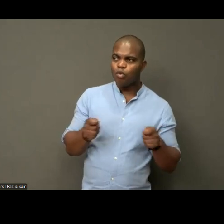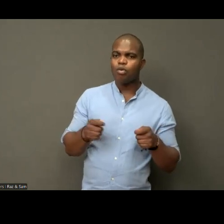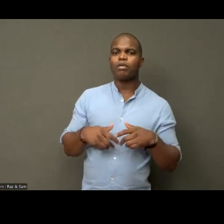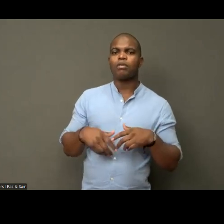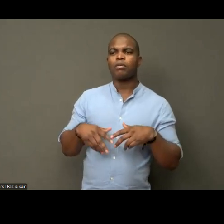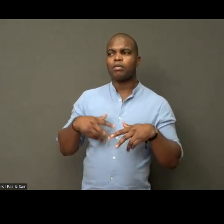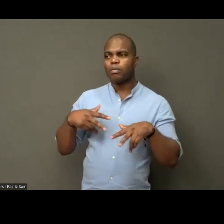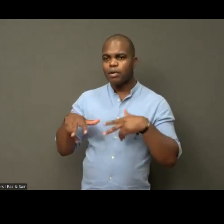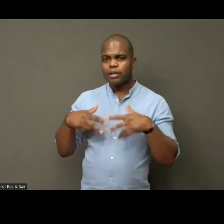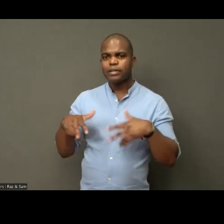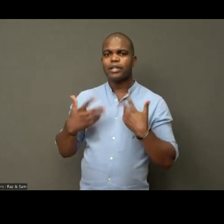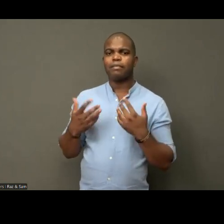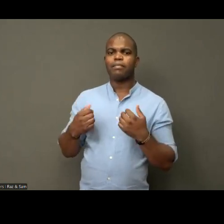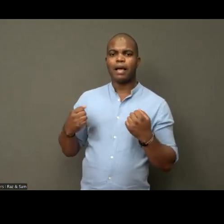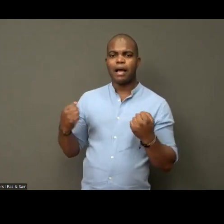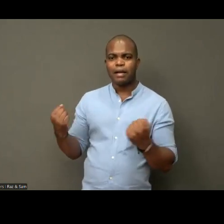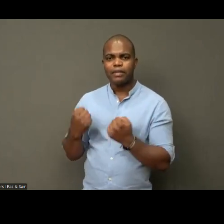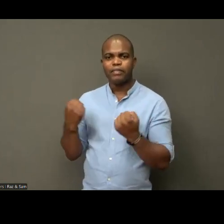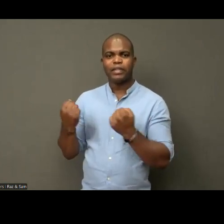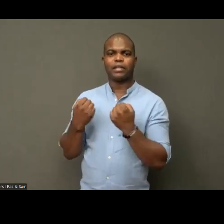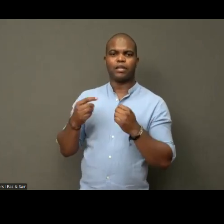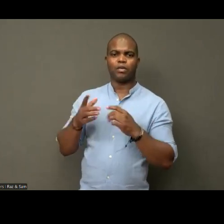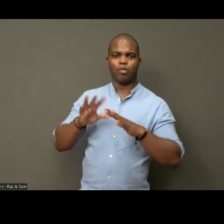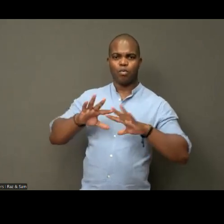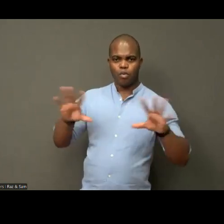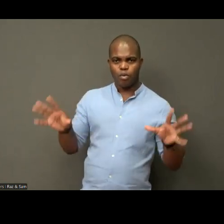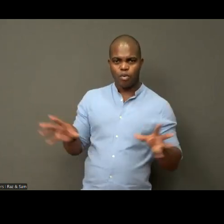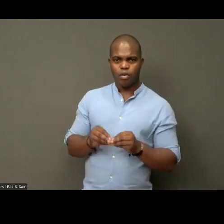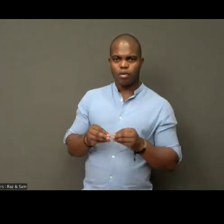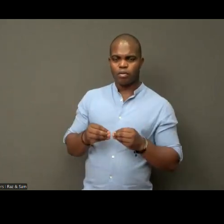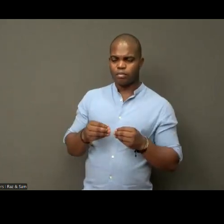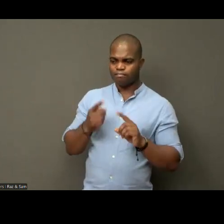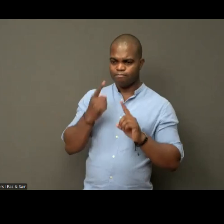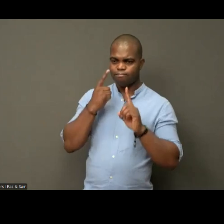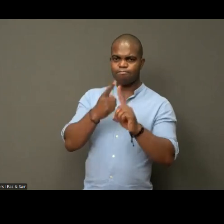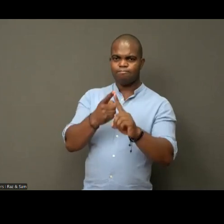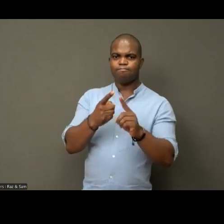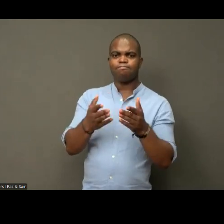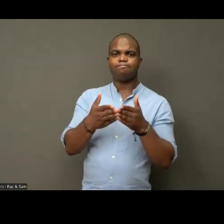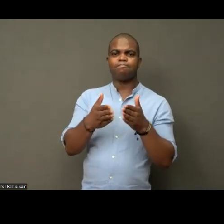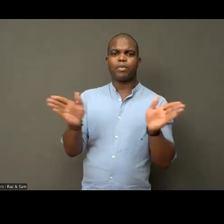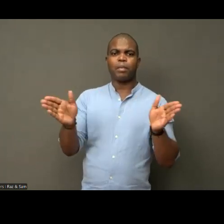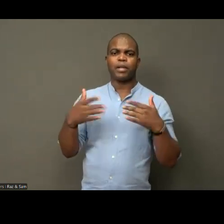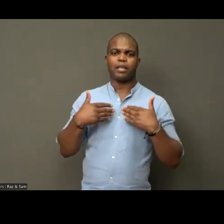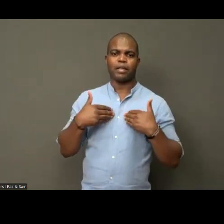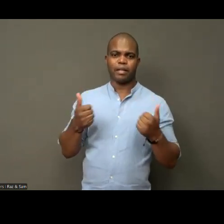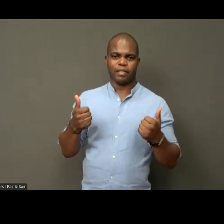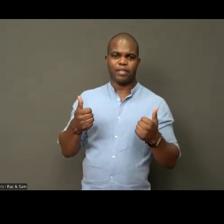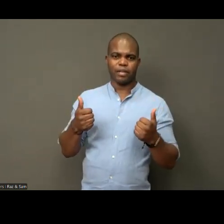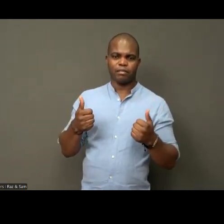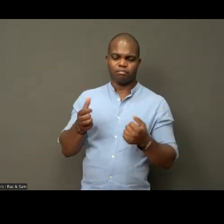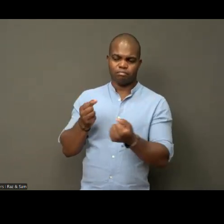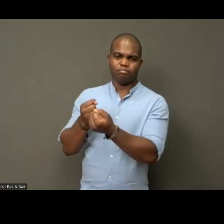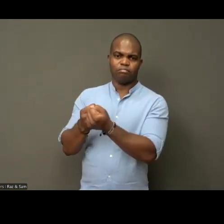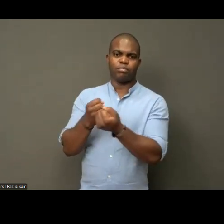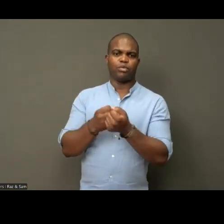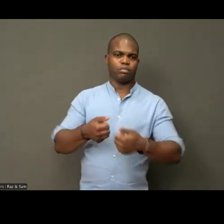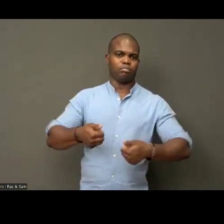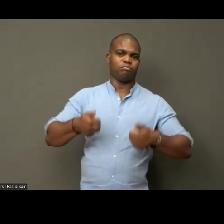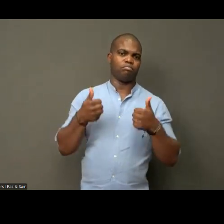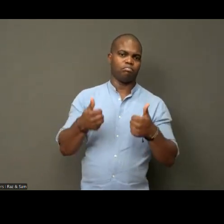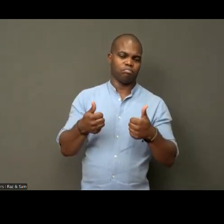primária de saúde. Como destacou muito bem o ministro de Guiana, a cobertura